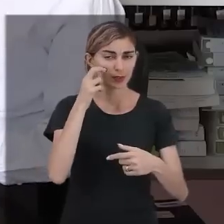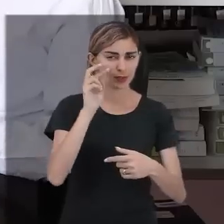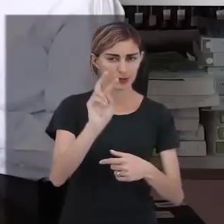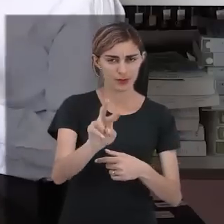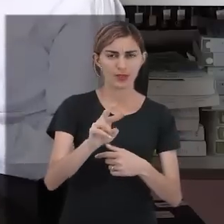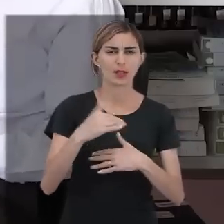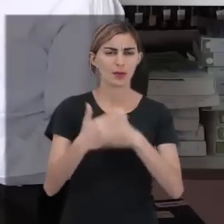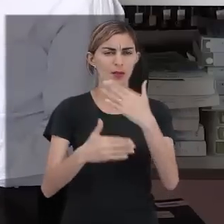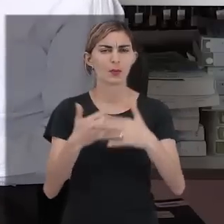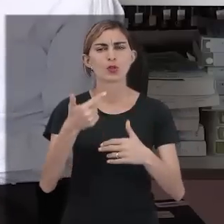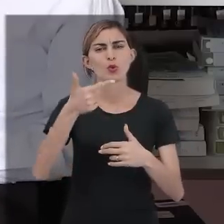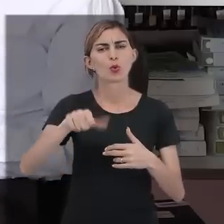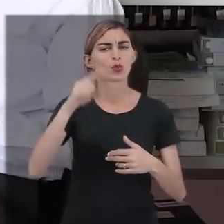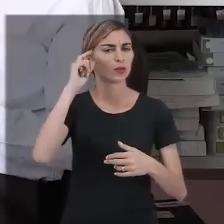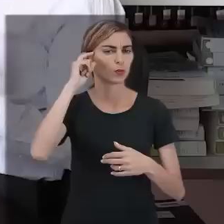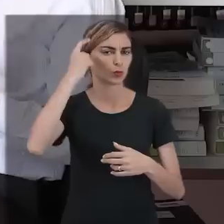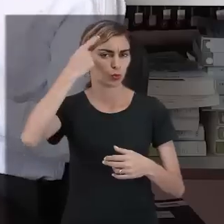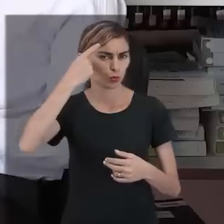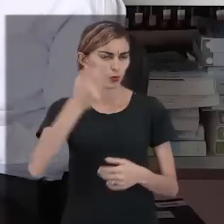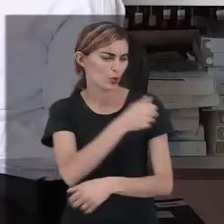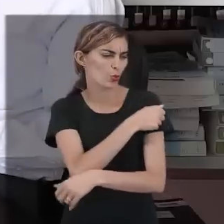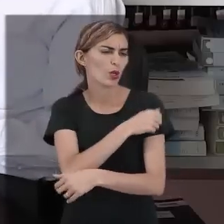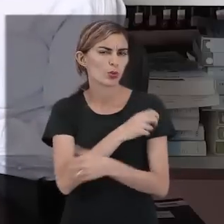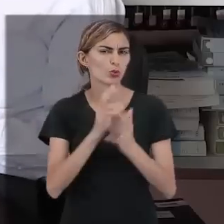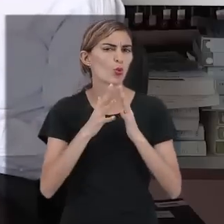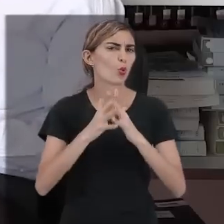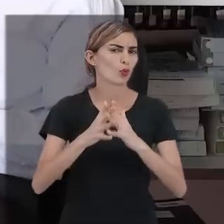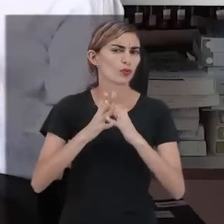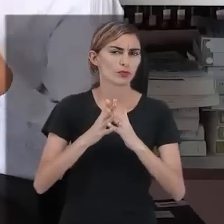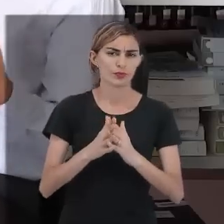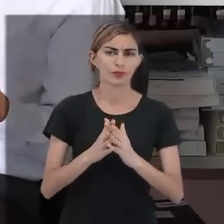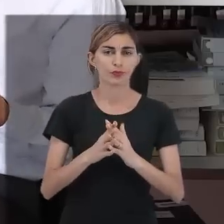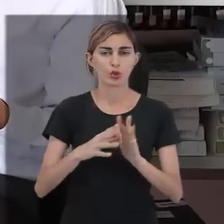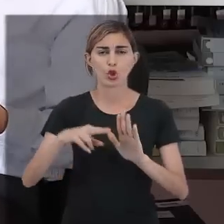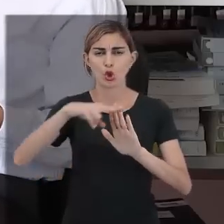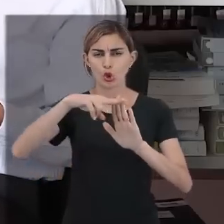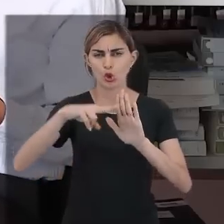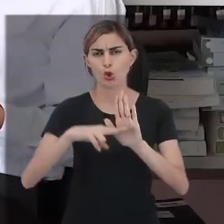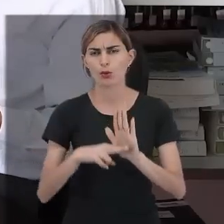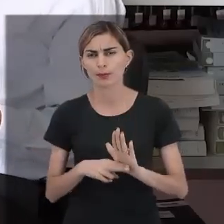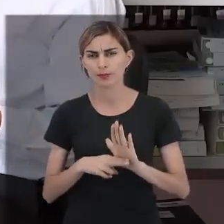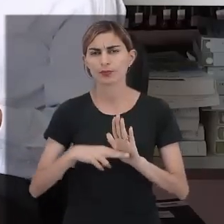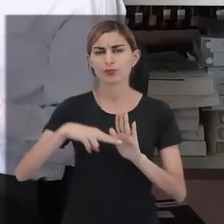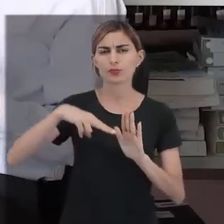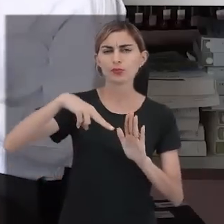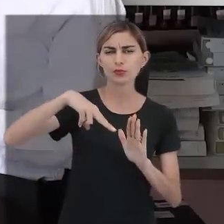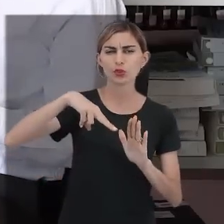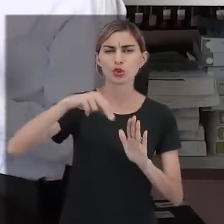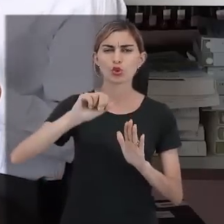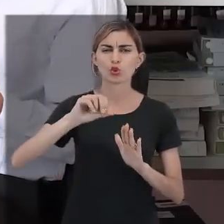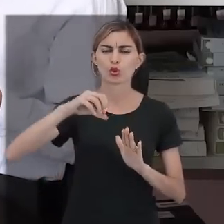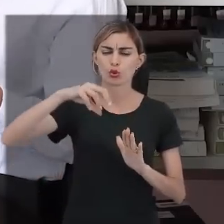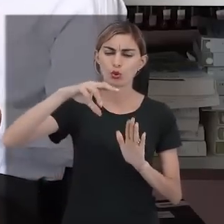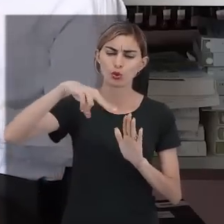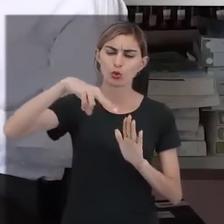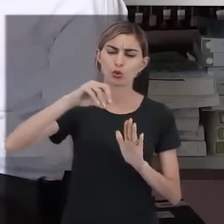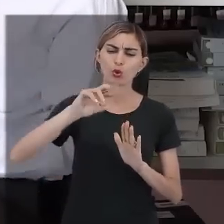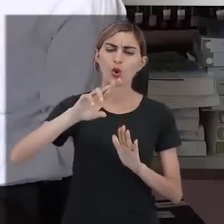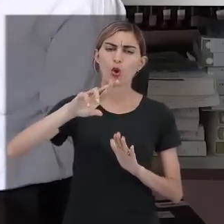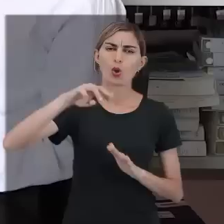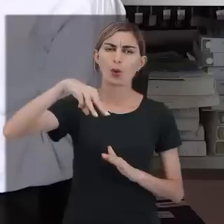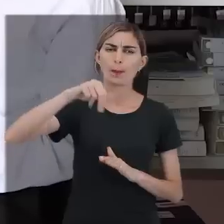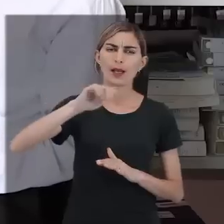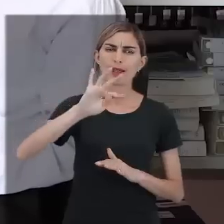né? Mas tem outra dúvida que os alunos eles confundem, a questão da normalização e da normatização. O que é a diferença entre as